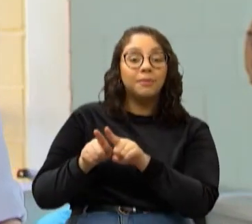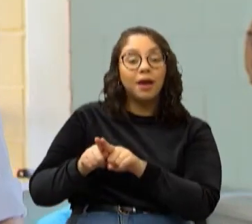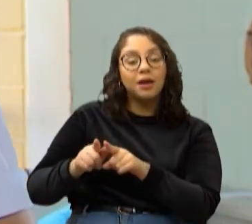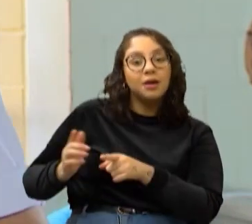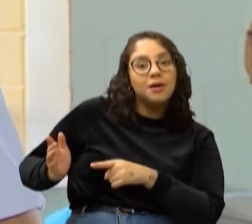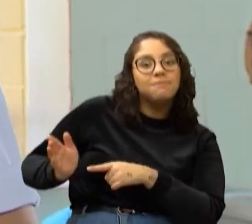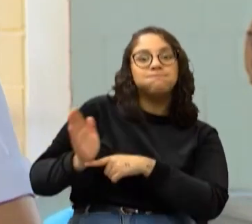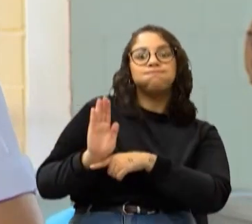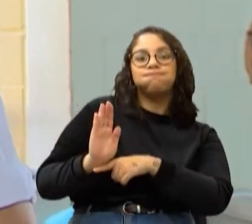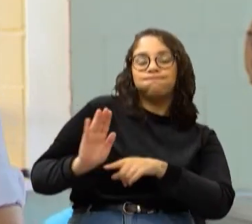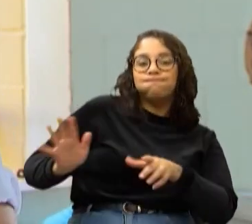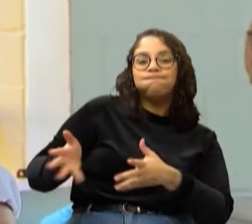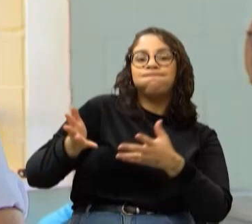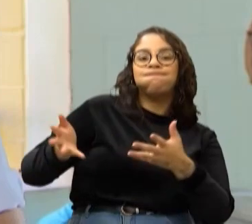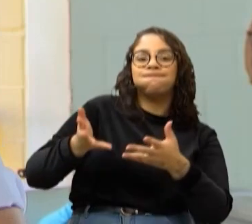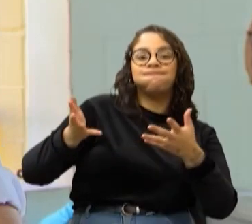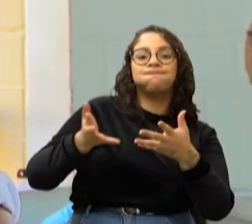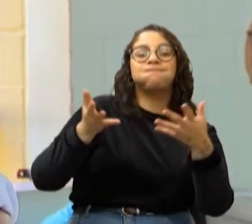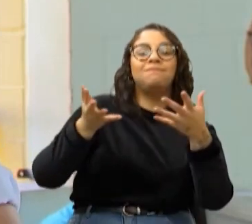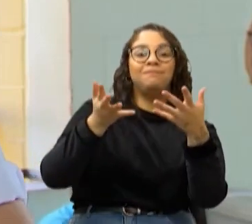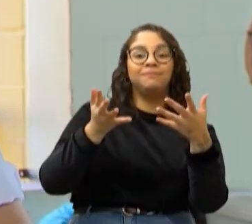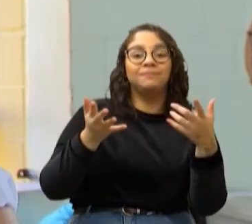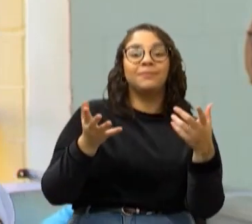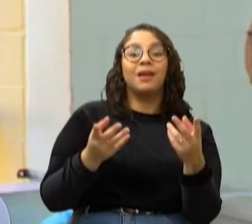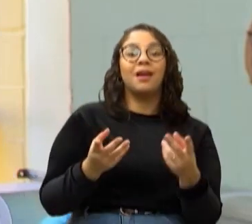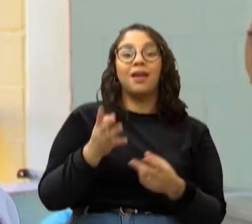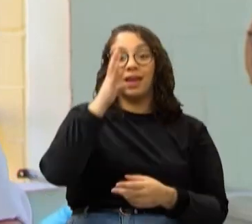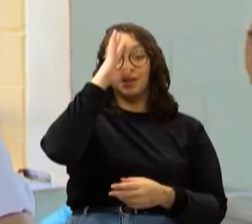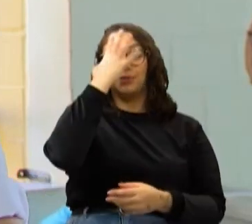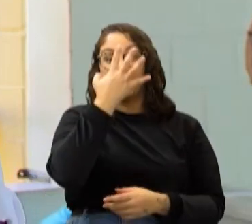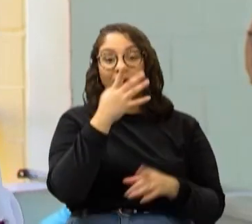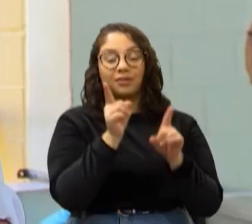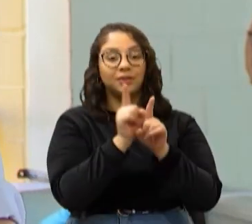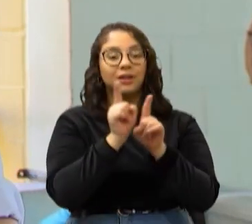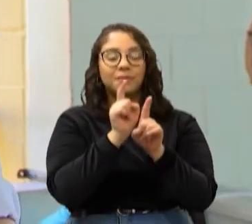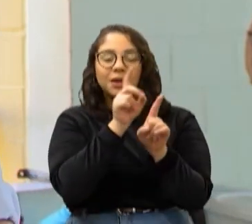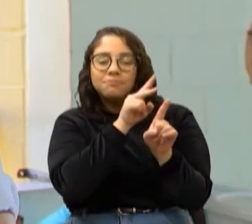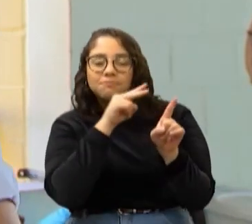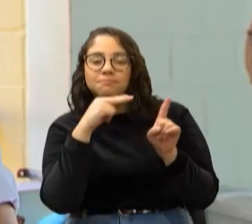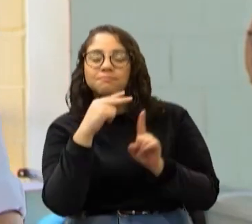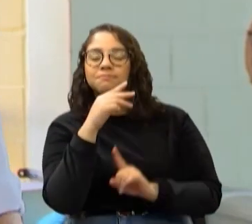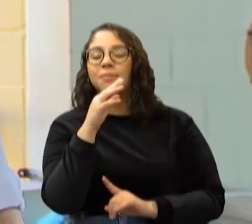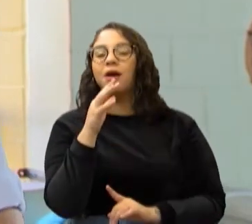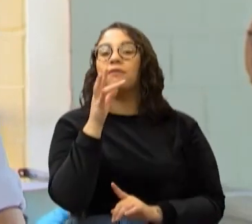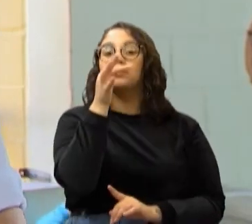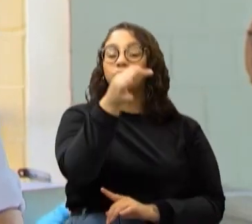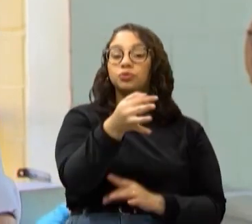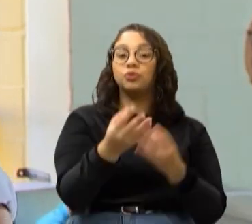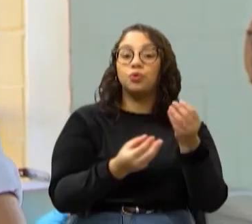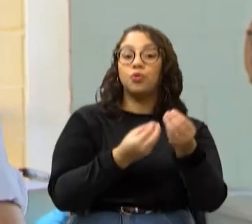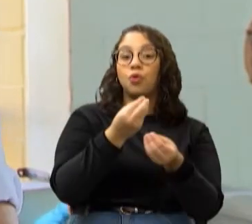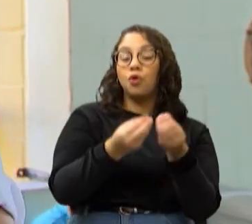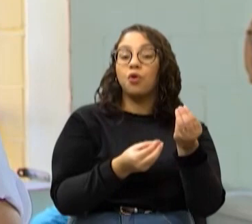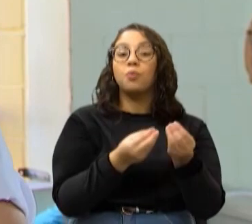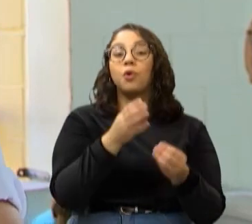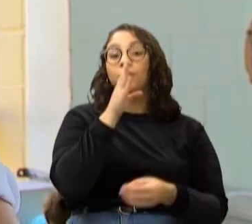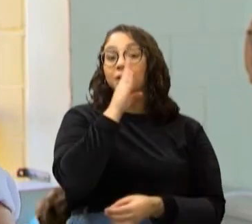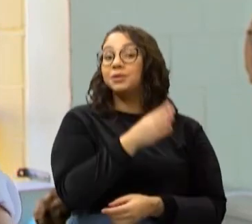organização, para nos ajudar a potencializar nossos resultados, para trazer um pouco mais de